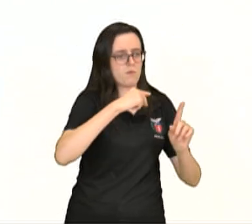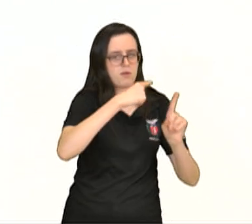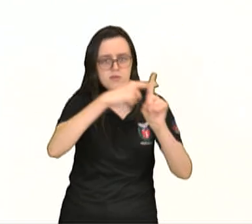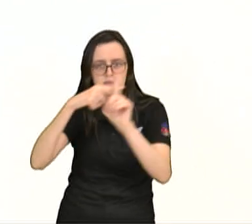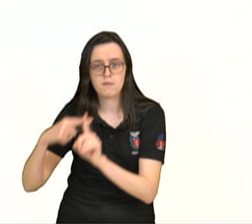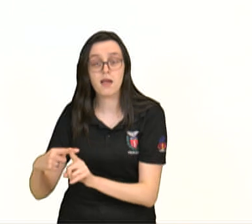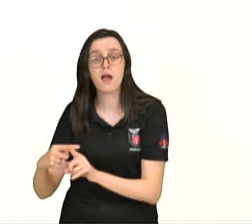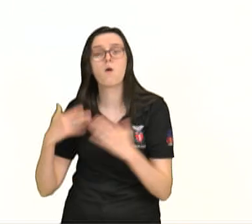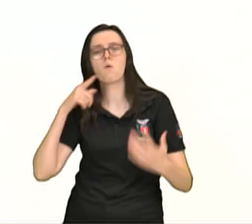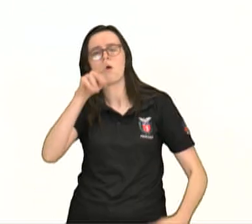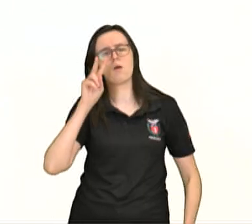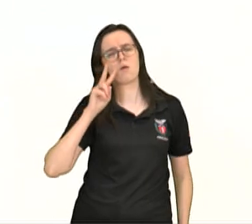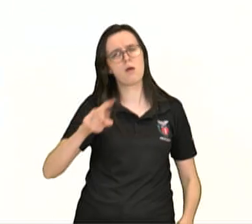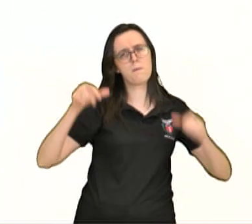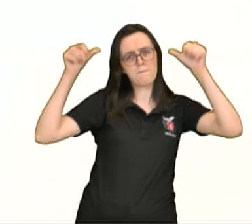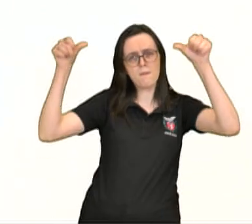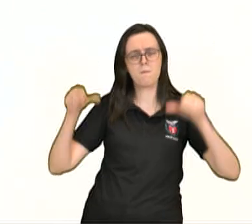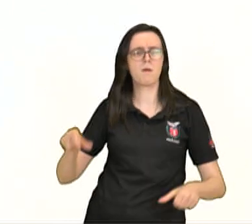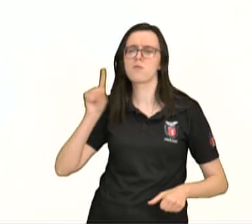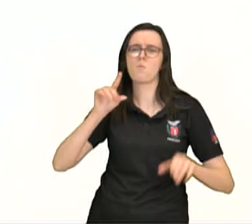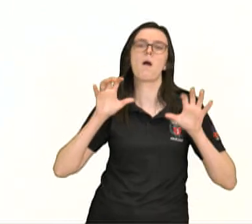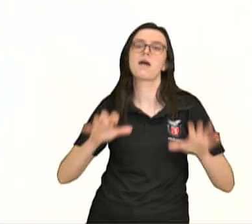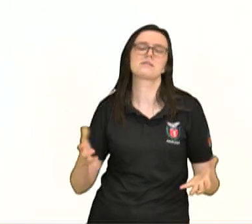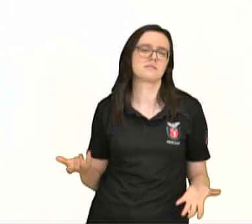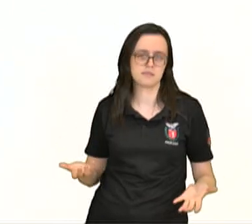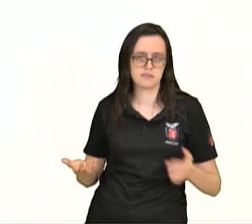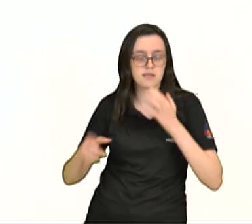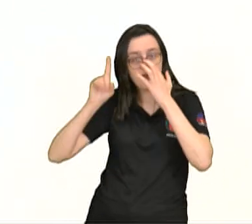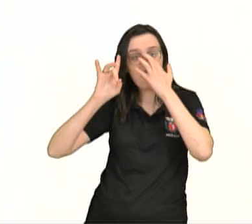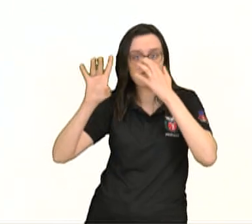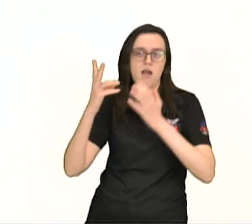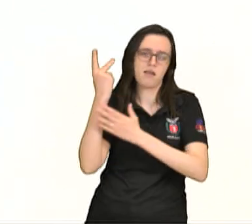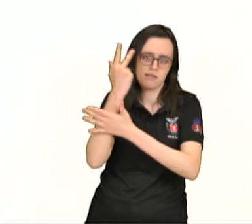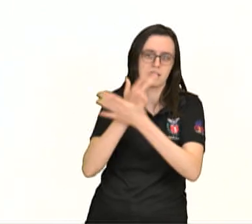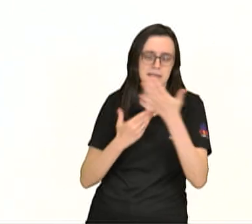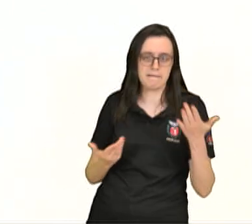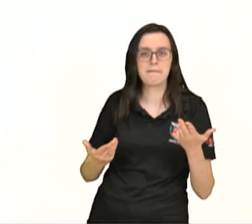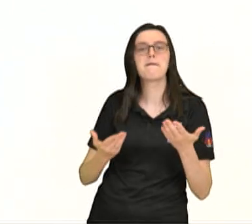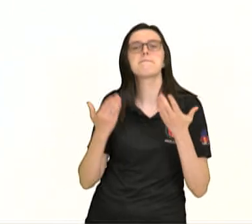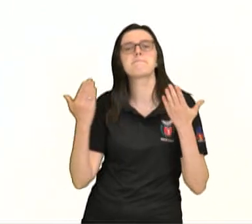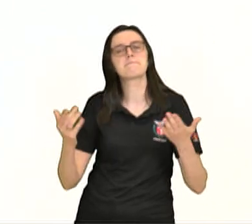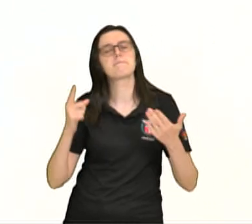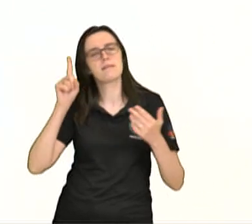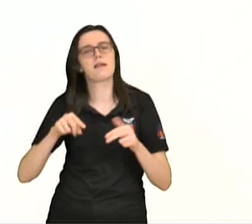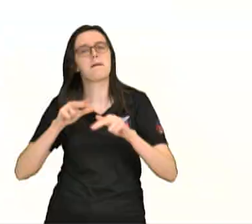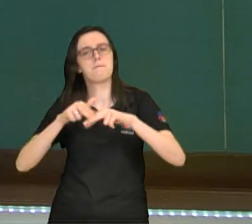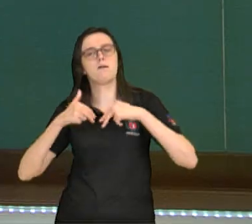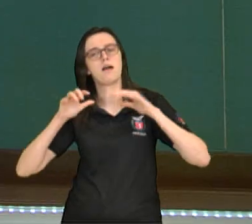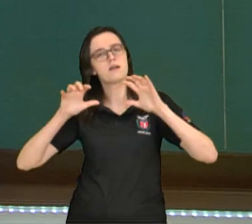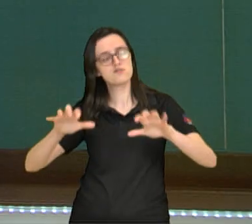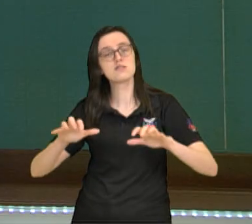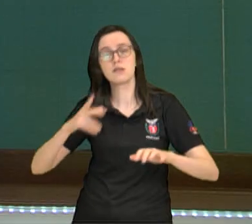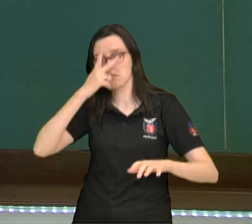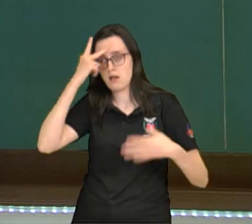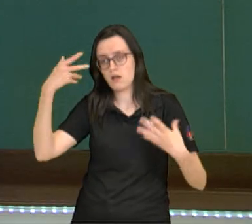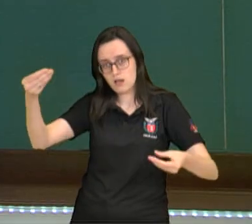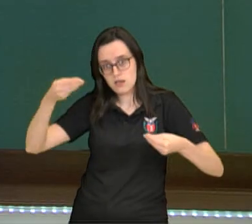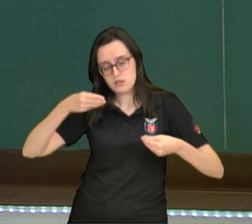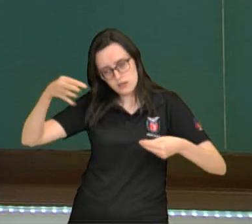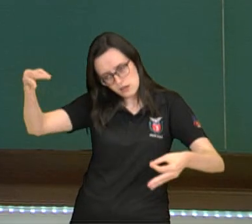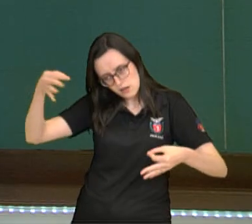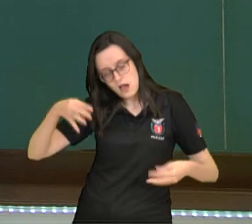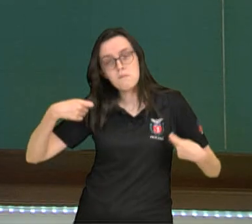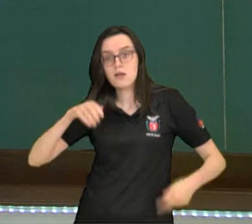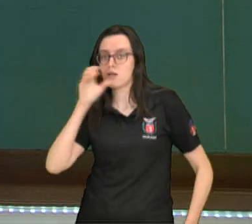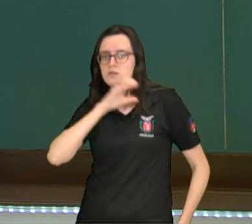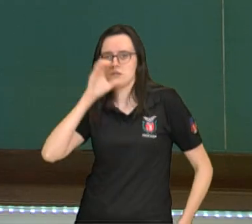Então, quando você olha para o mapa, ele não vai estar escrito isso aqui, ele vai estar só o desenho. Então, por isso, a pessoa quando recebe o mapa, ela tem que ser